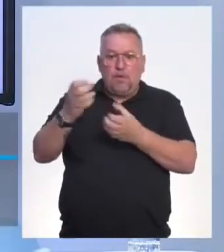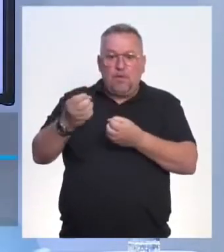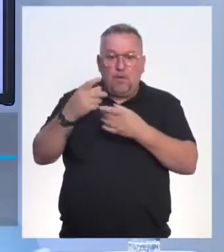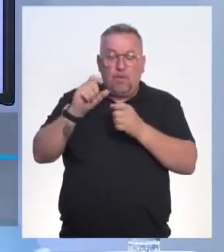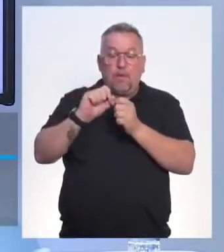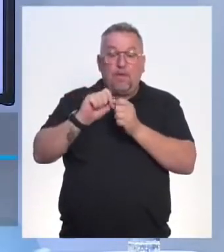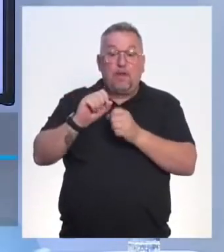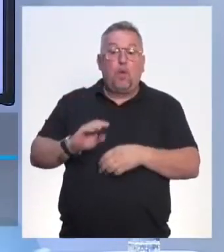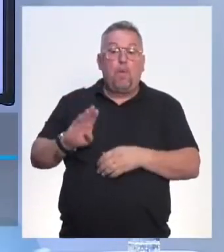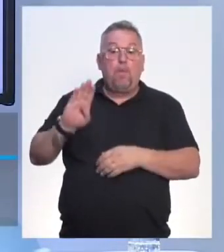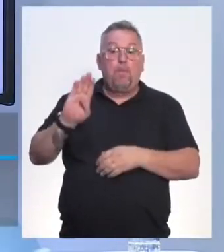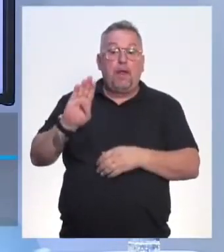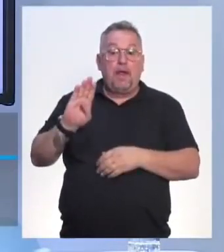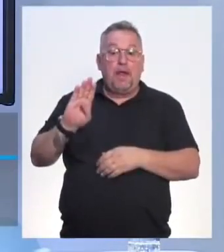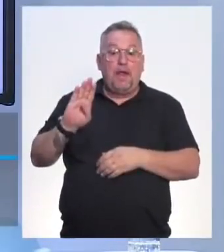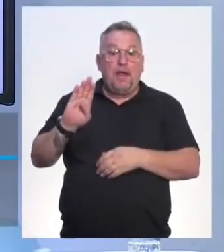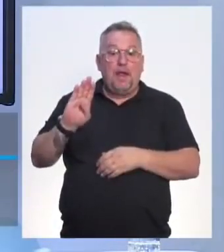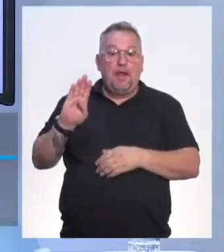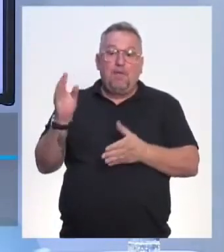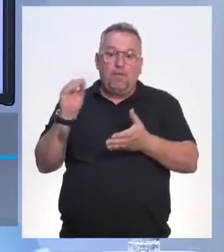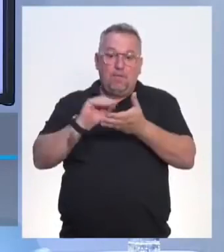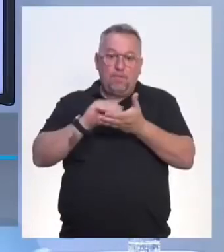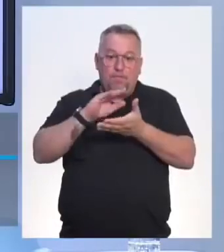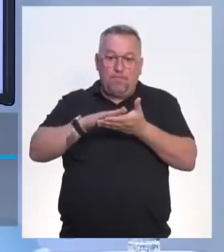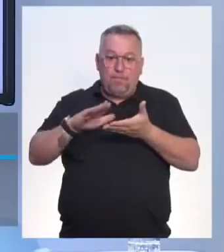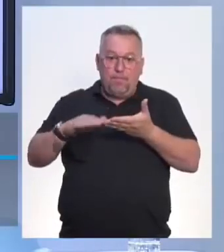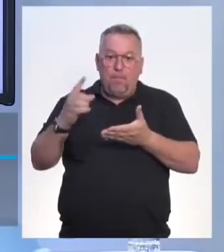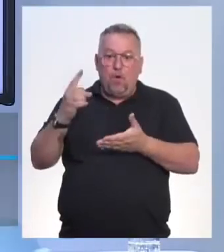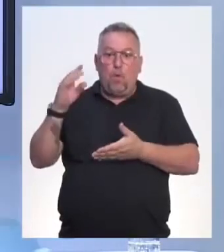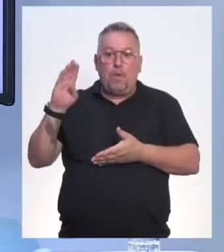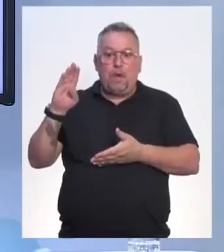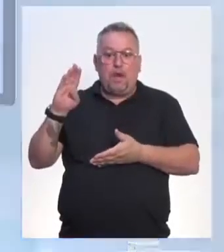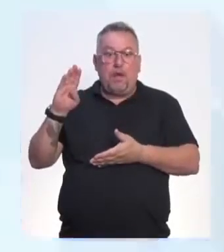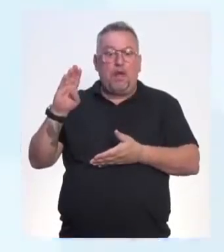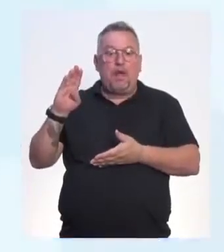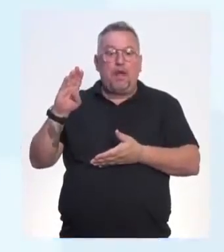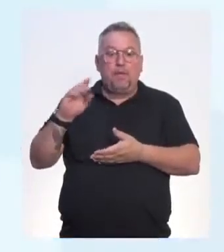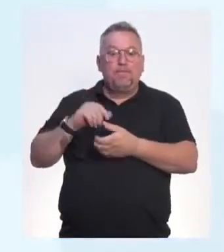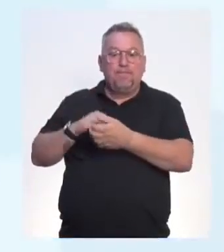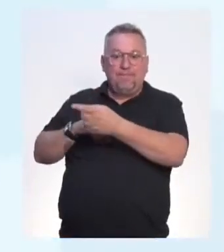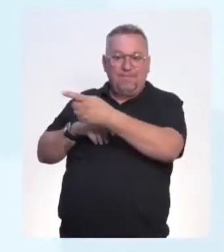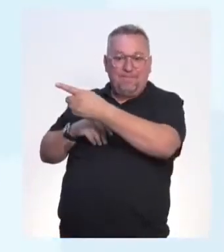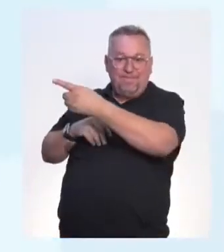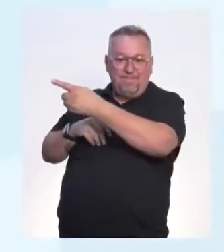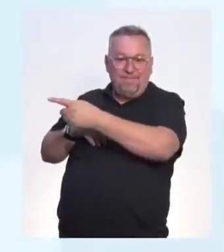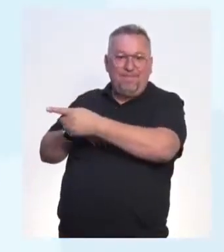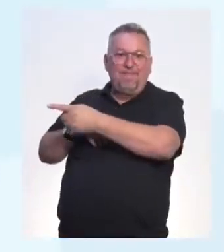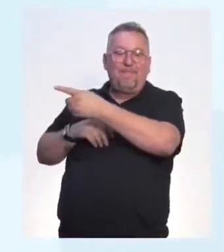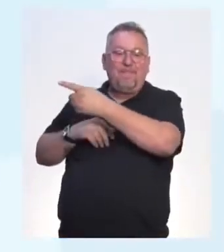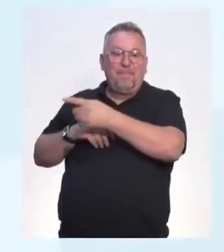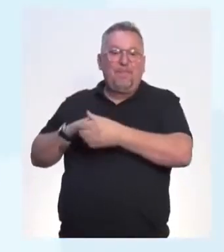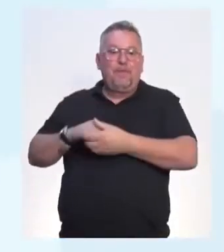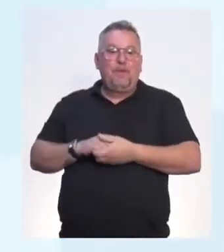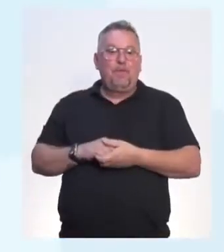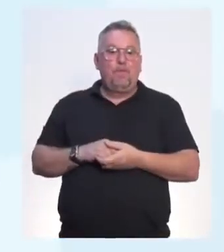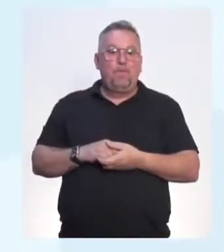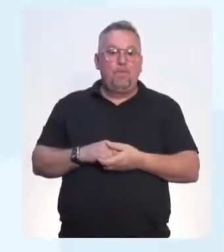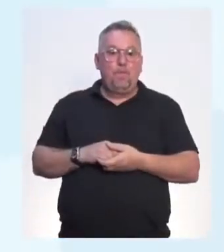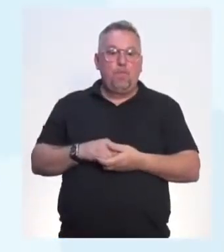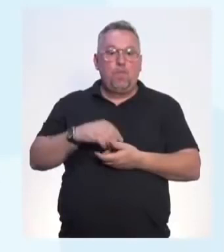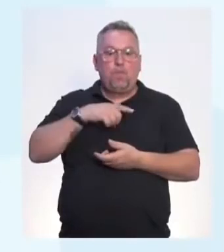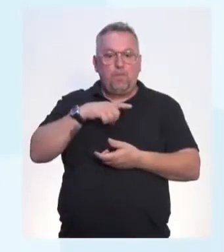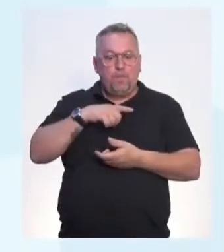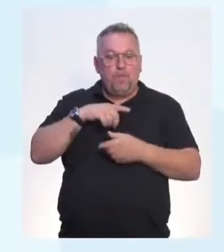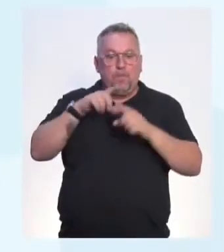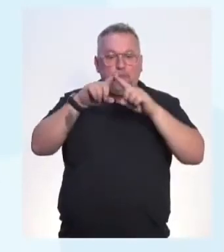ir para o item B. Então, vou pedir para colocar a atividade 1B na tela para eles. Muito bem. X vale 5, 5 centímetros. Temos